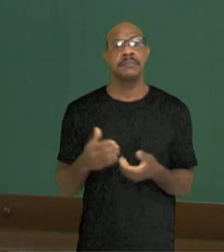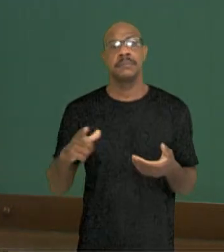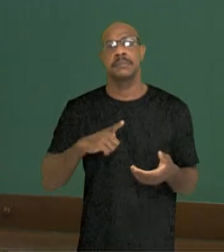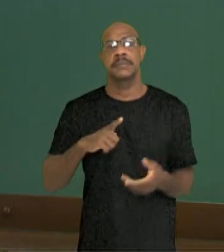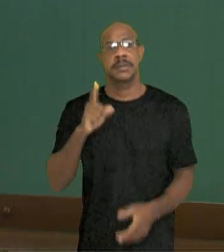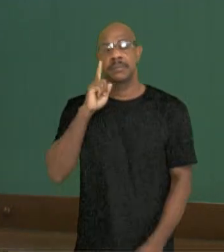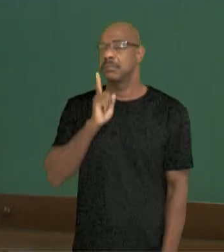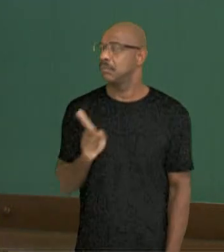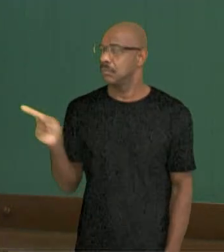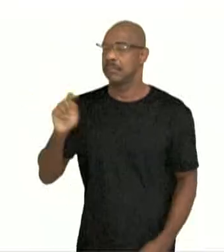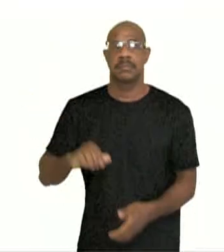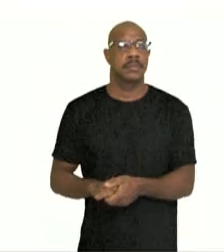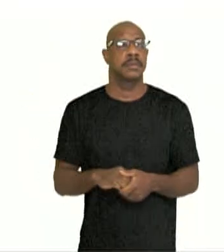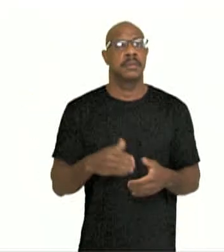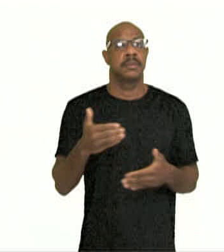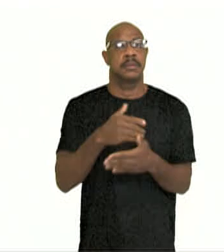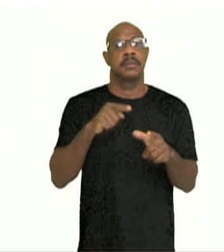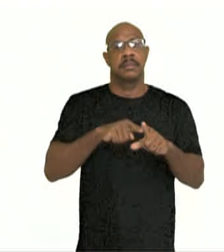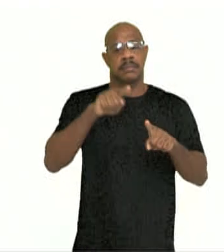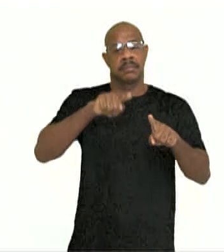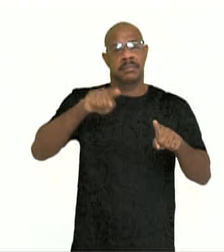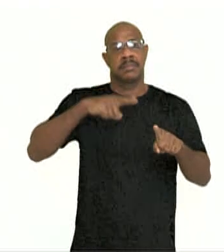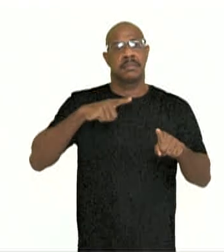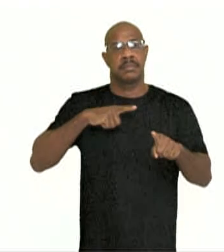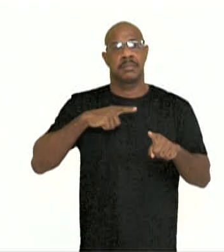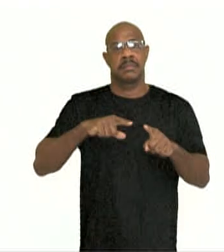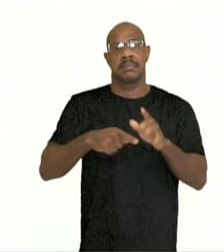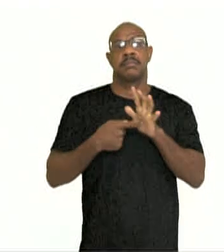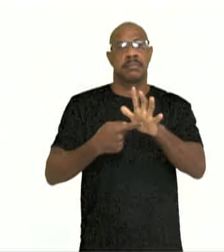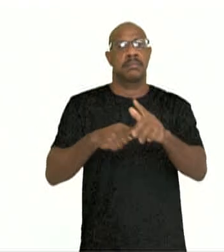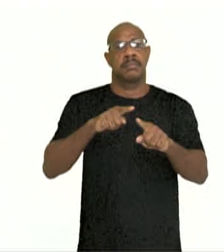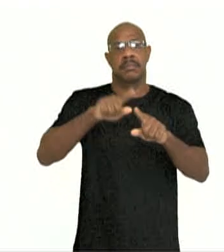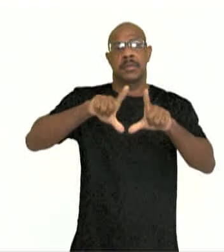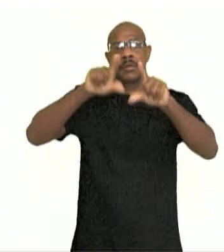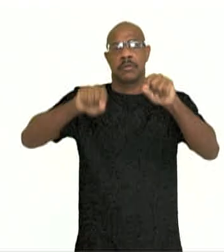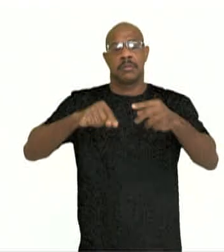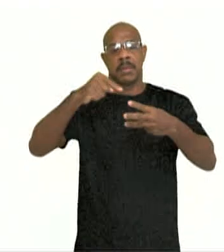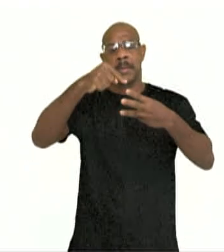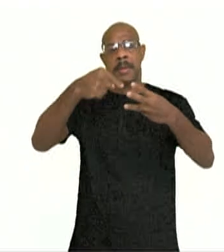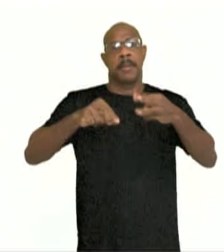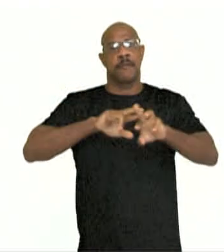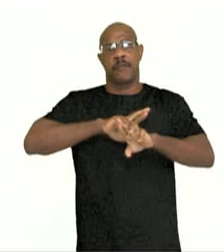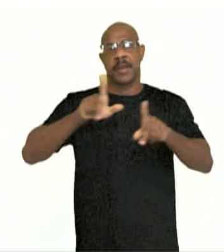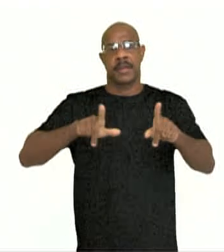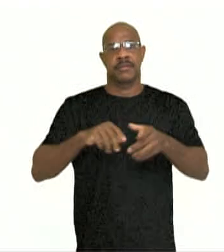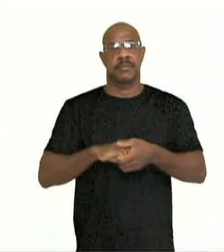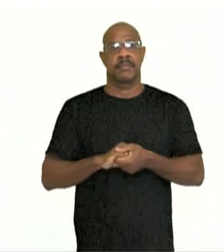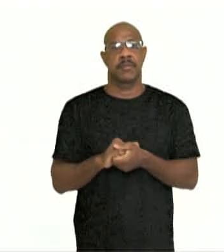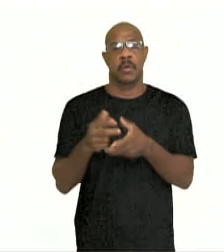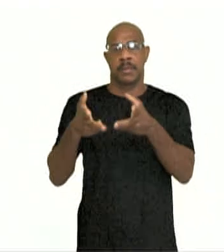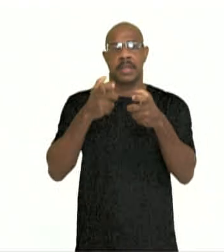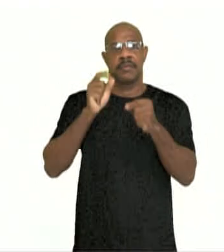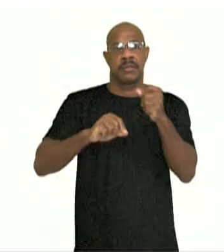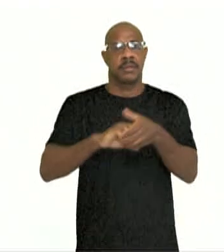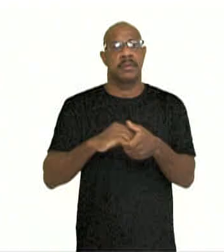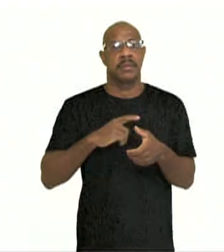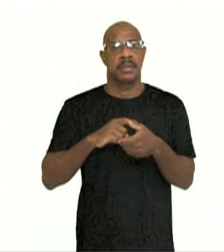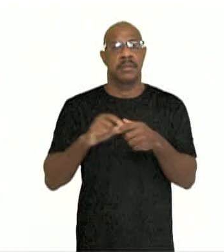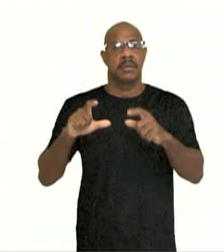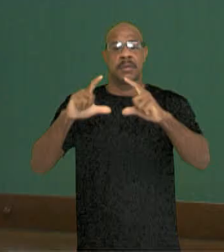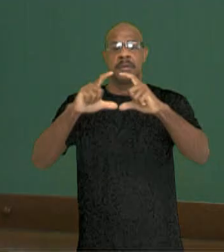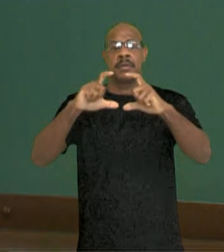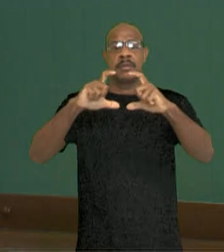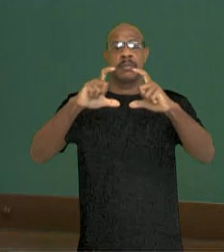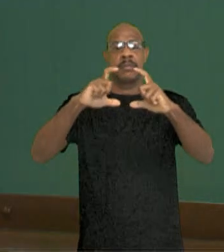temos mais um slide que vai mostrar então as representações das substâncias orgânicas. Observe aqui nós temos o anel